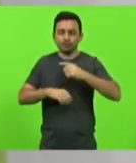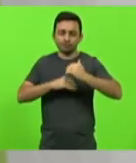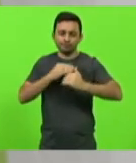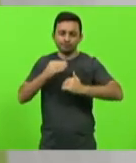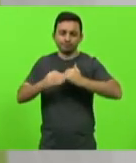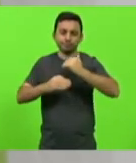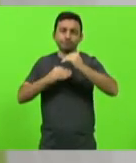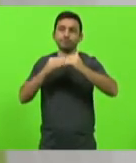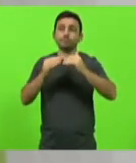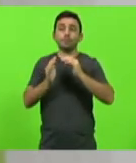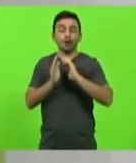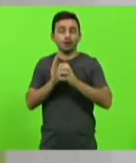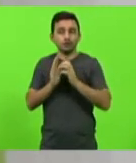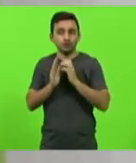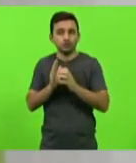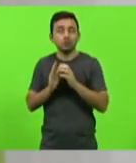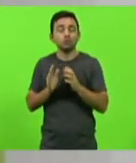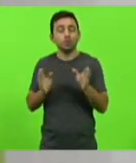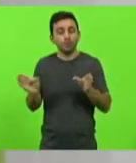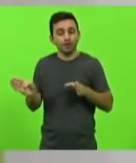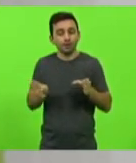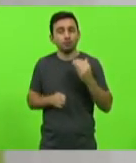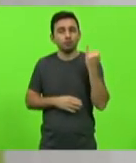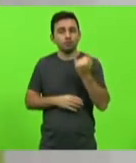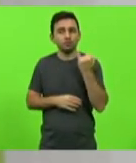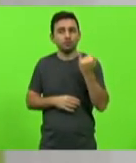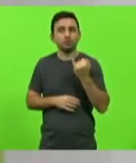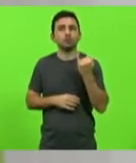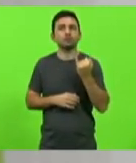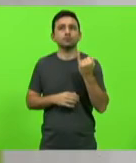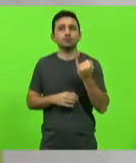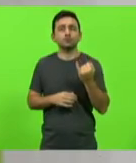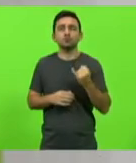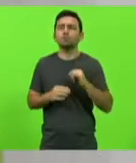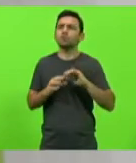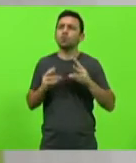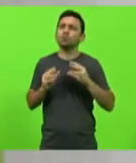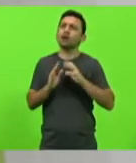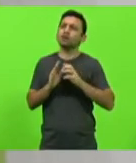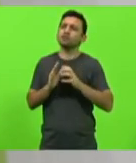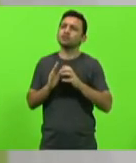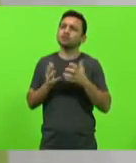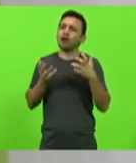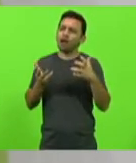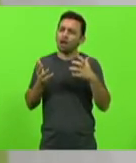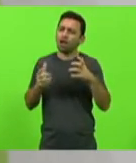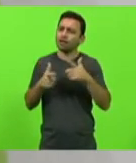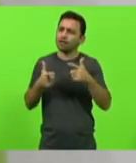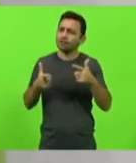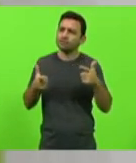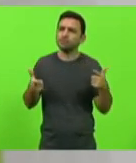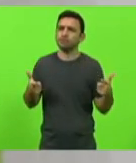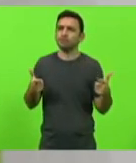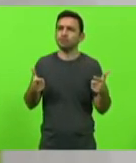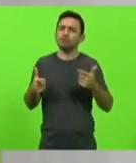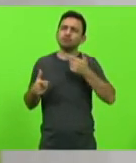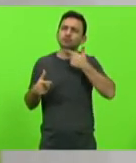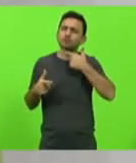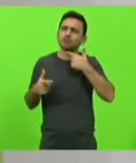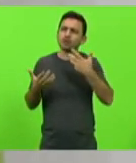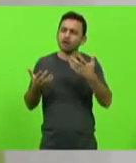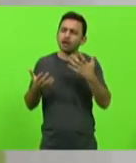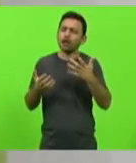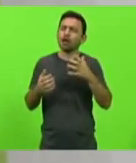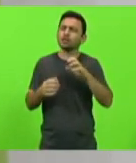um momento importante, e o partido, todo partido, busca crescer, busca chegar aos